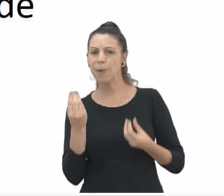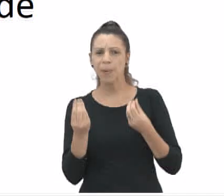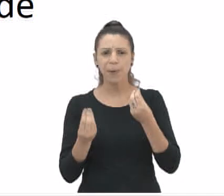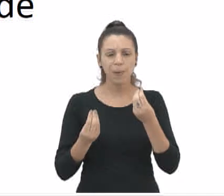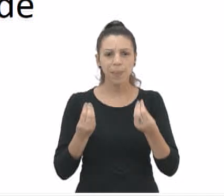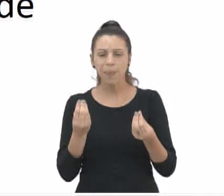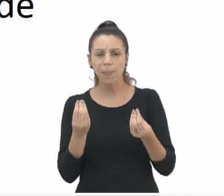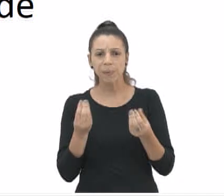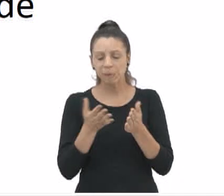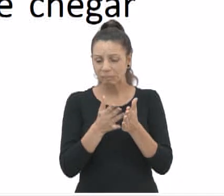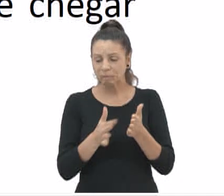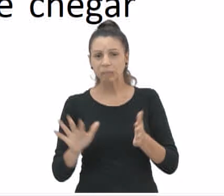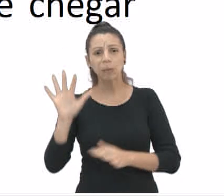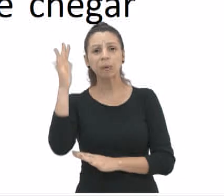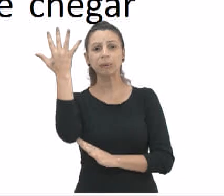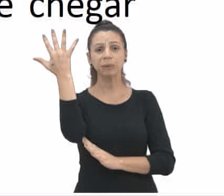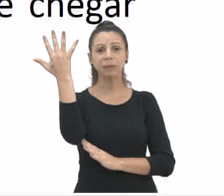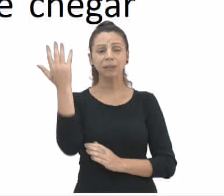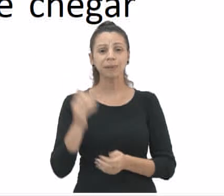se seguiu?